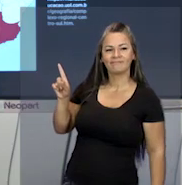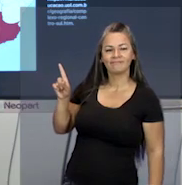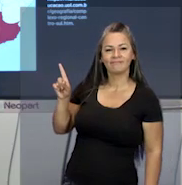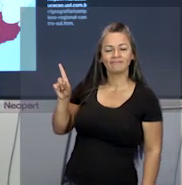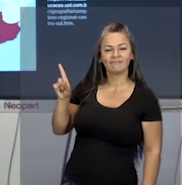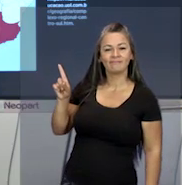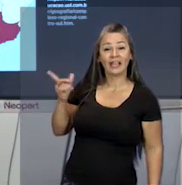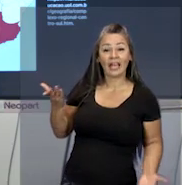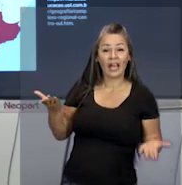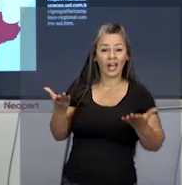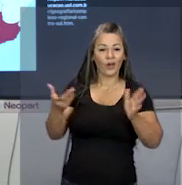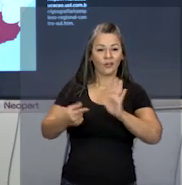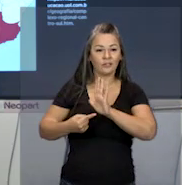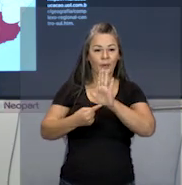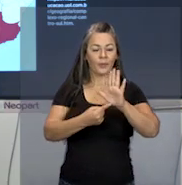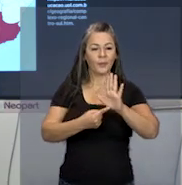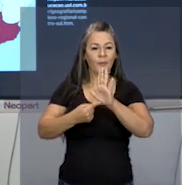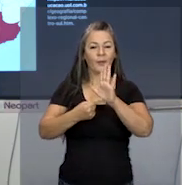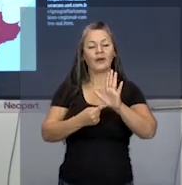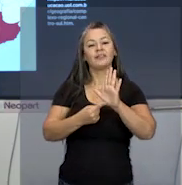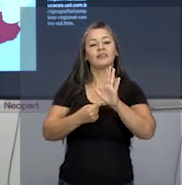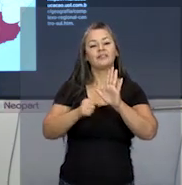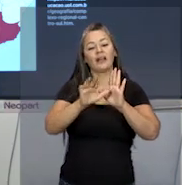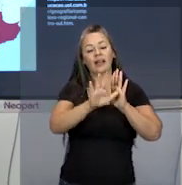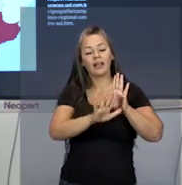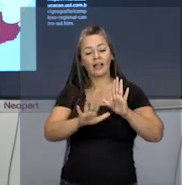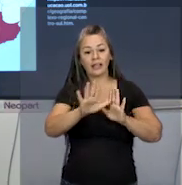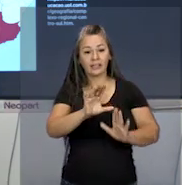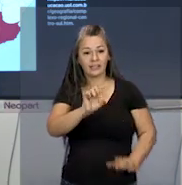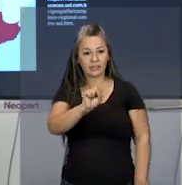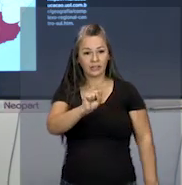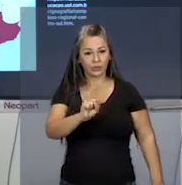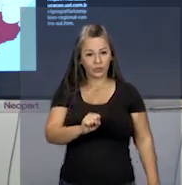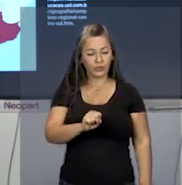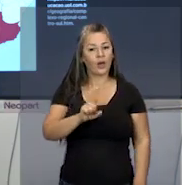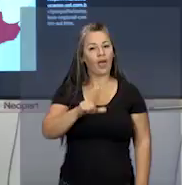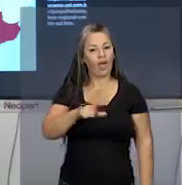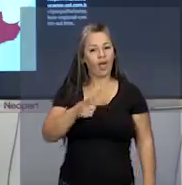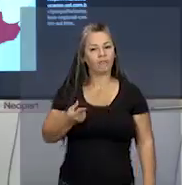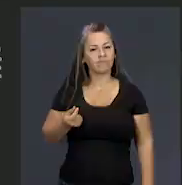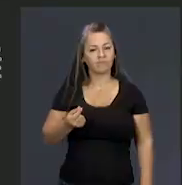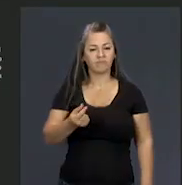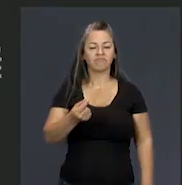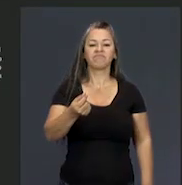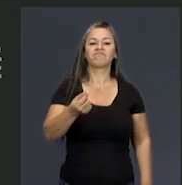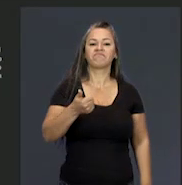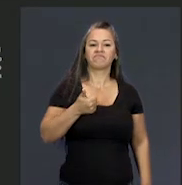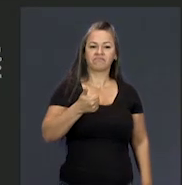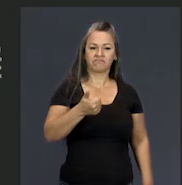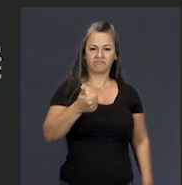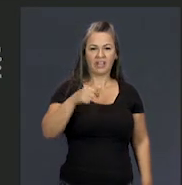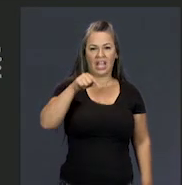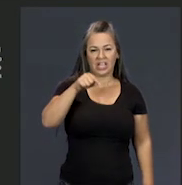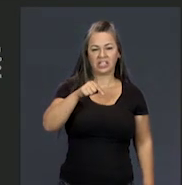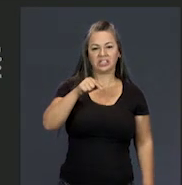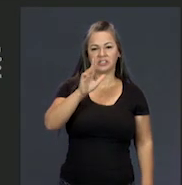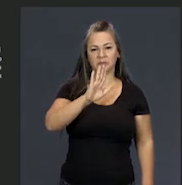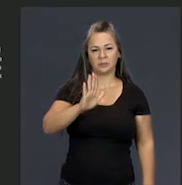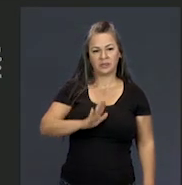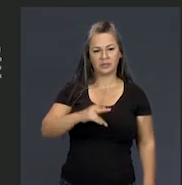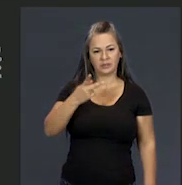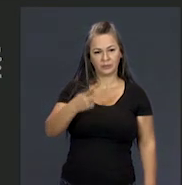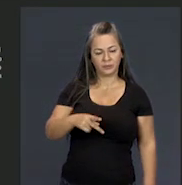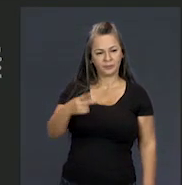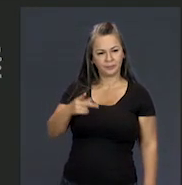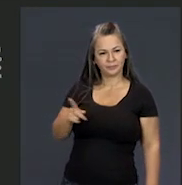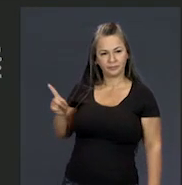desenvolvida economicamente, né? A região de grande destaque industrial, de população, região Centro-Sul, né? Que tem aí, ó, a